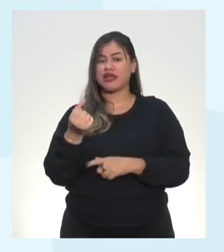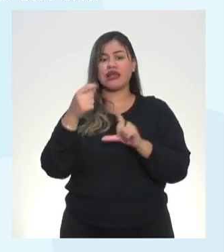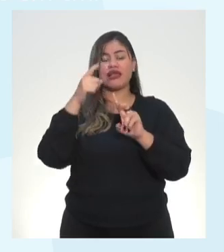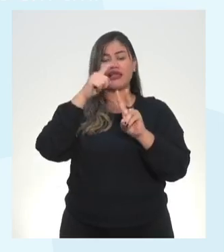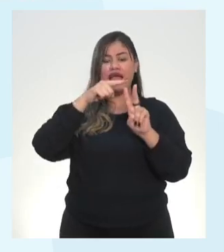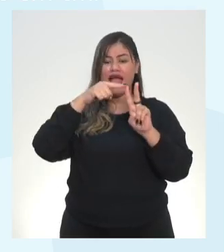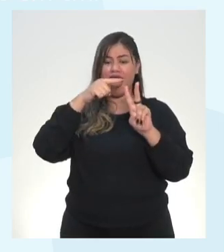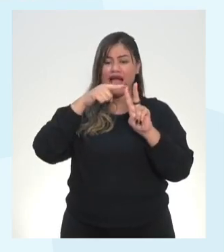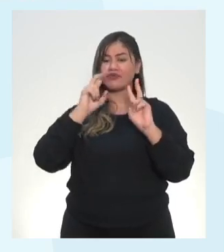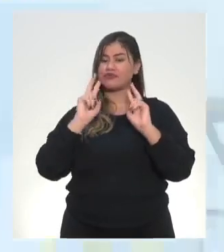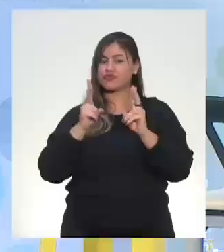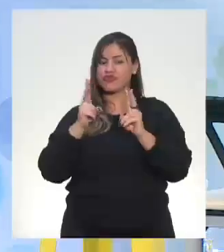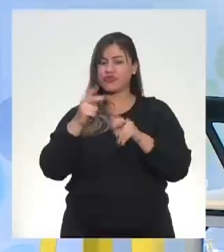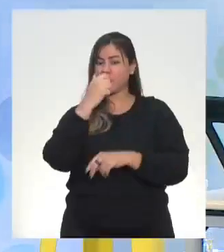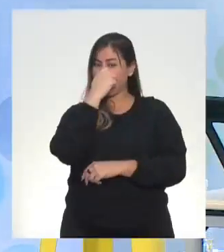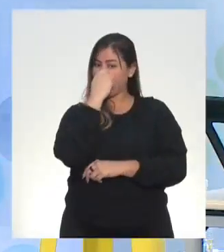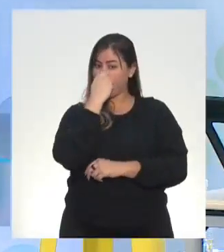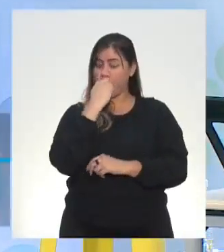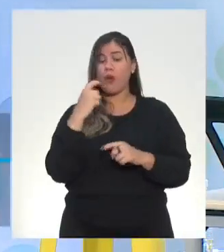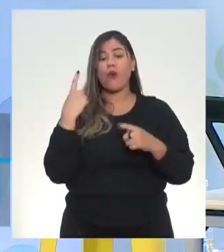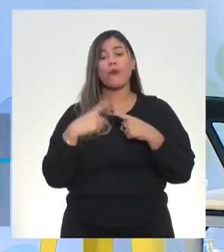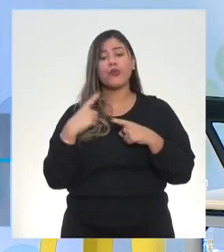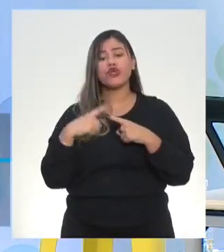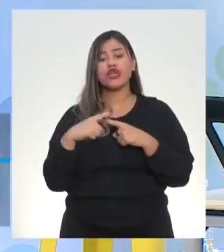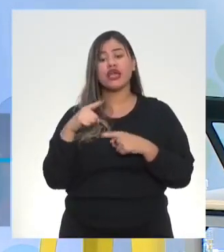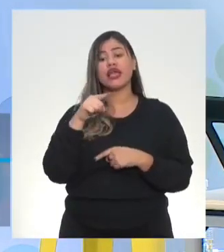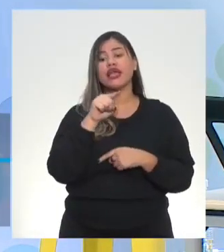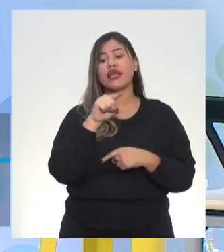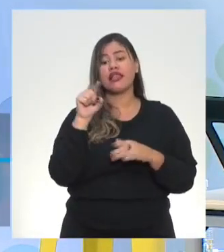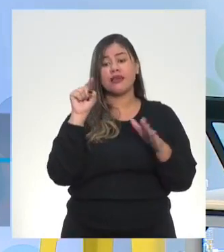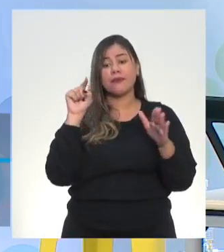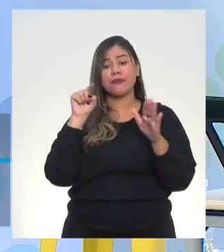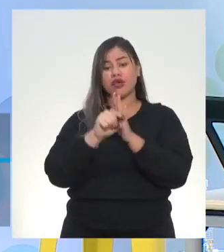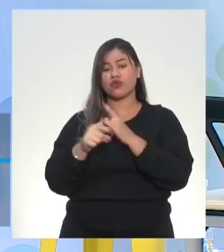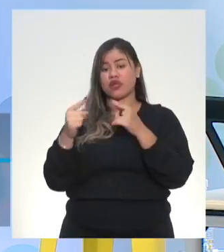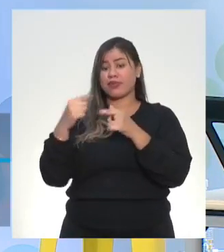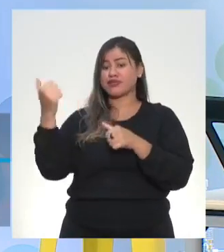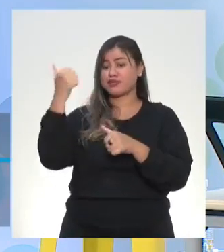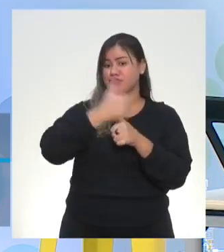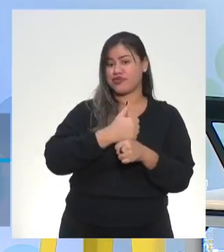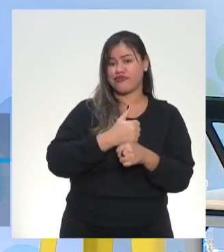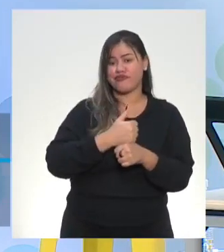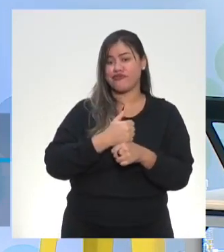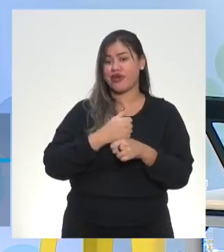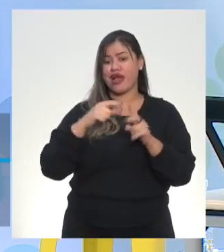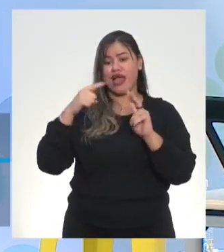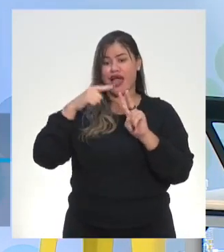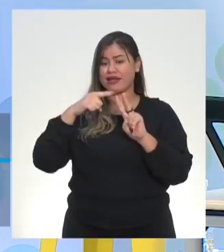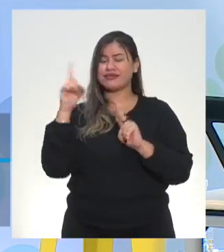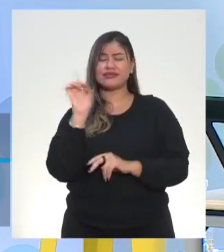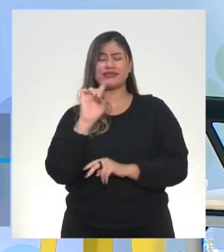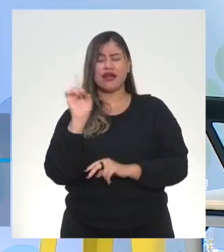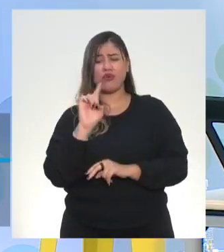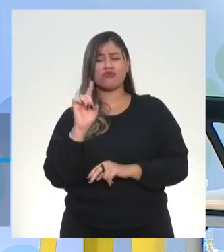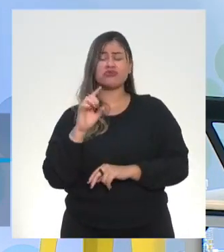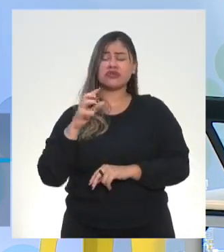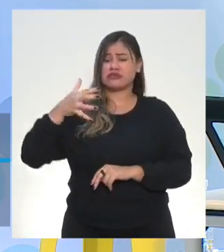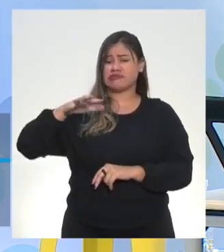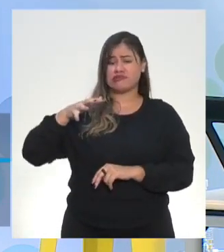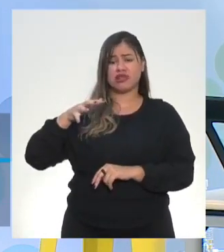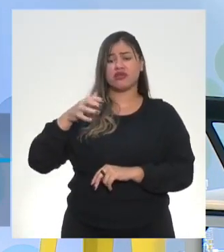bem. Então, se eu quero encontrar a área, eu vou fazer 6 vezes o lado ao quadrado,